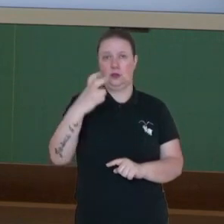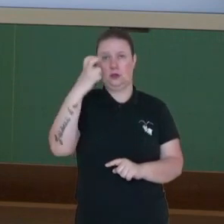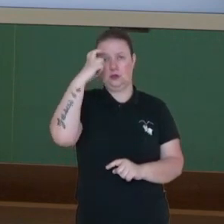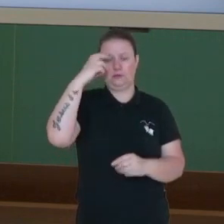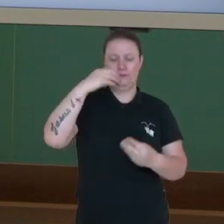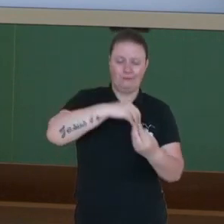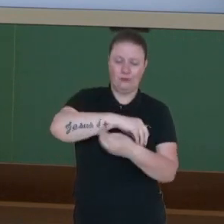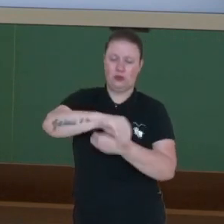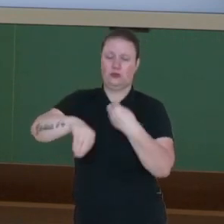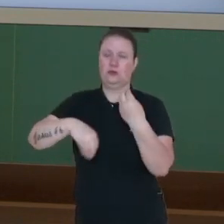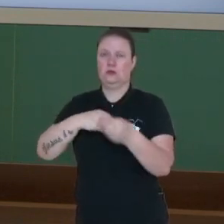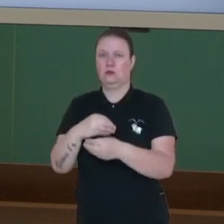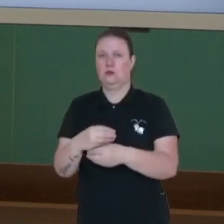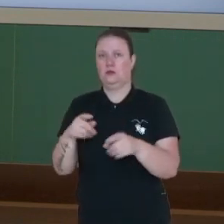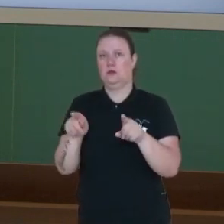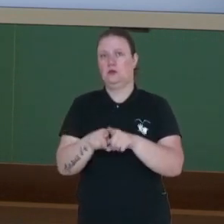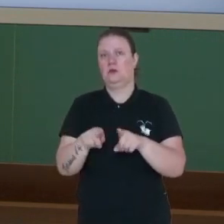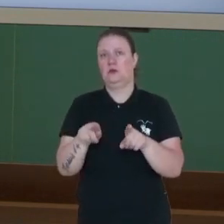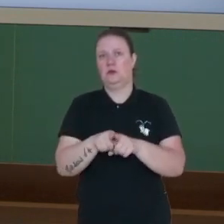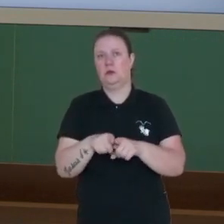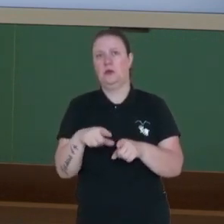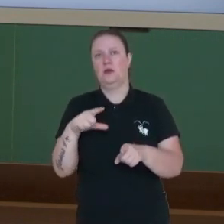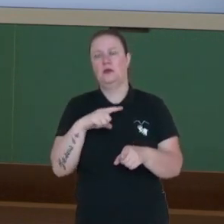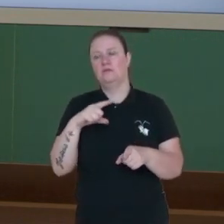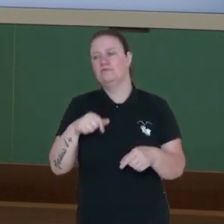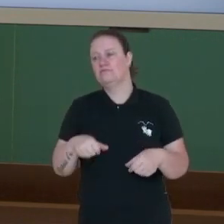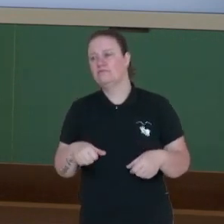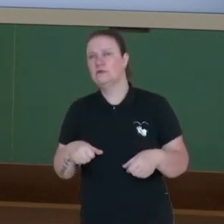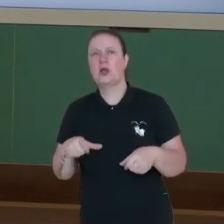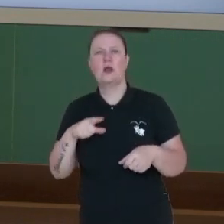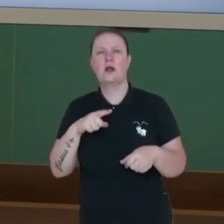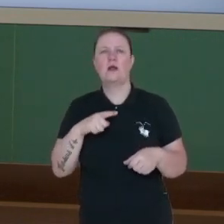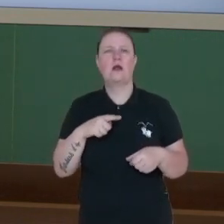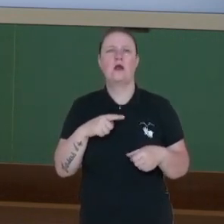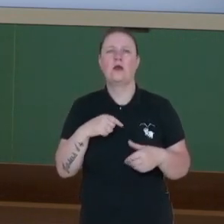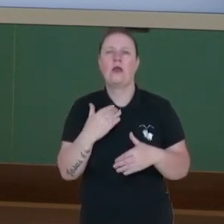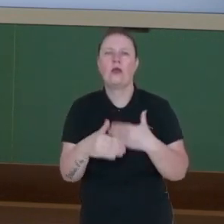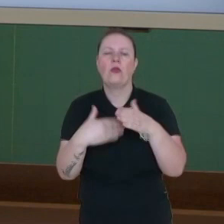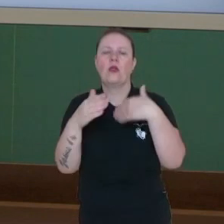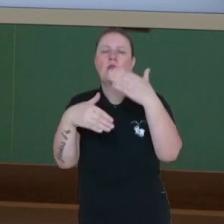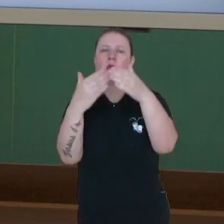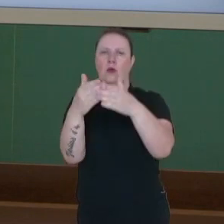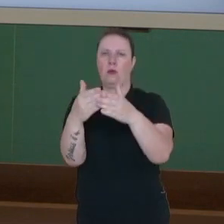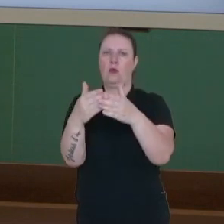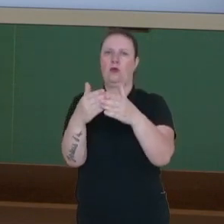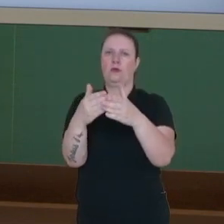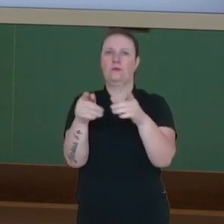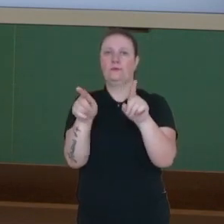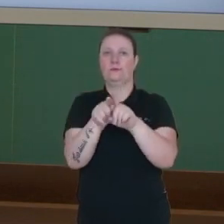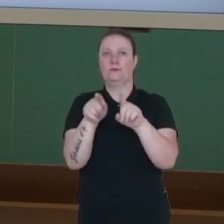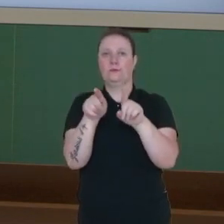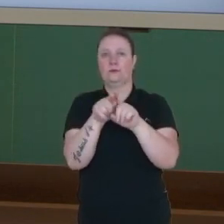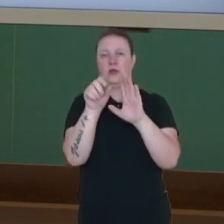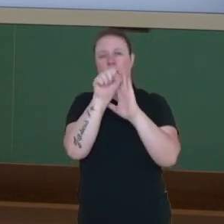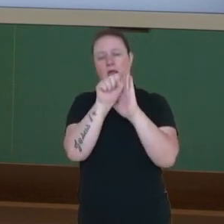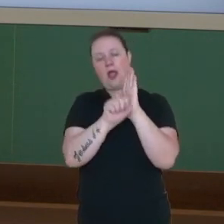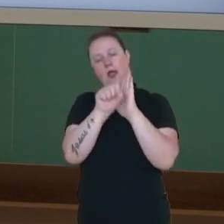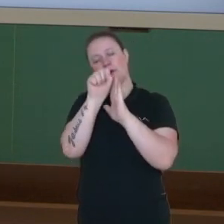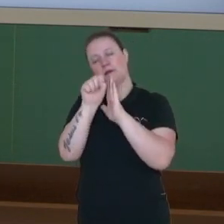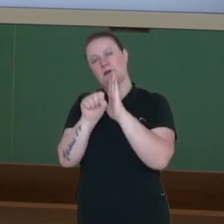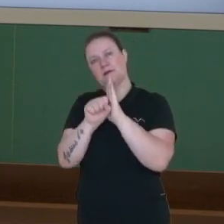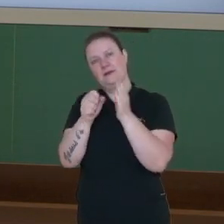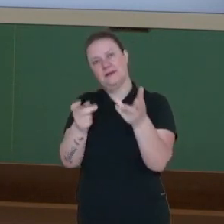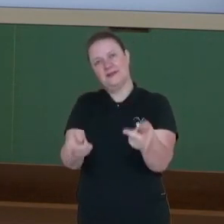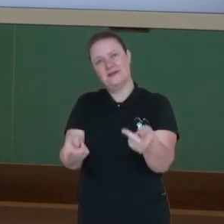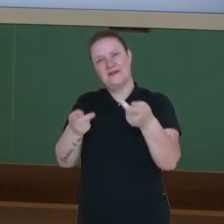paranaense, né? E os muitos caminhos abertos pelo homem ao longo dos séculos, e eu convido você a conhecer um